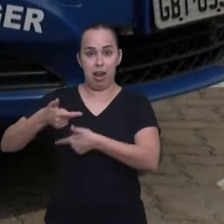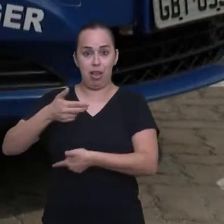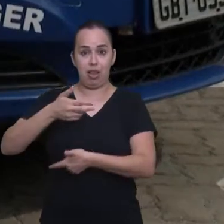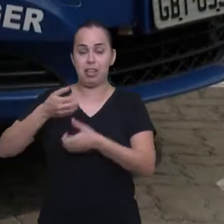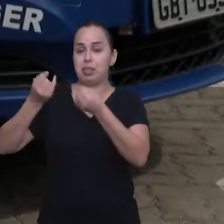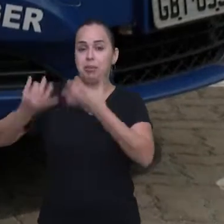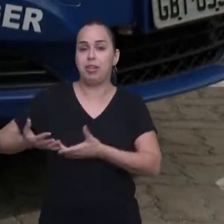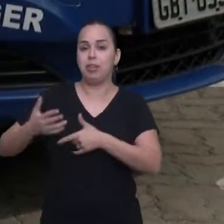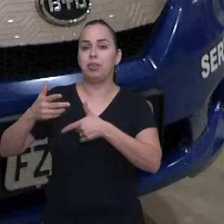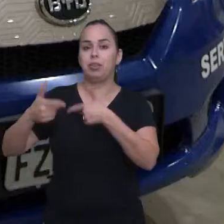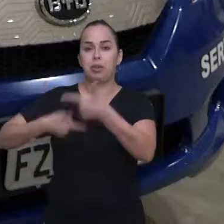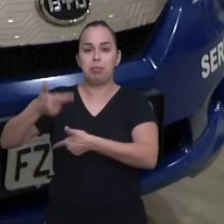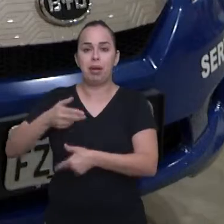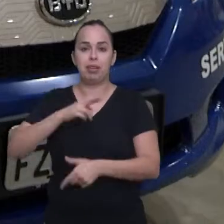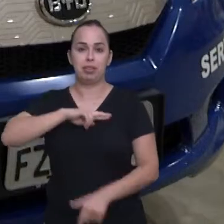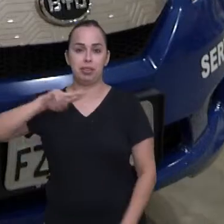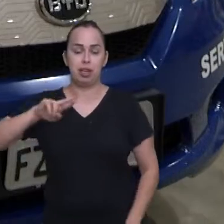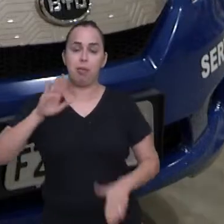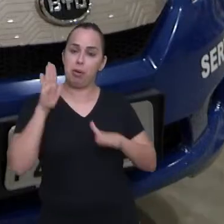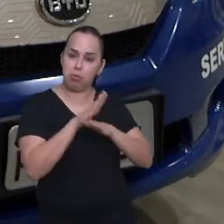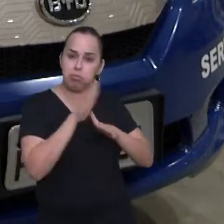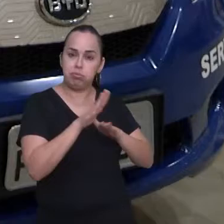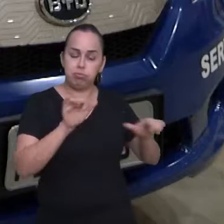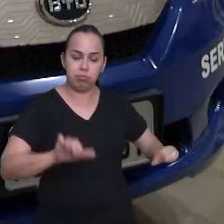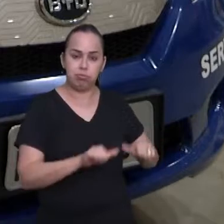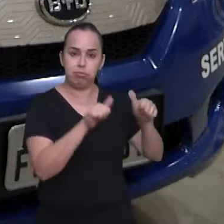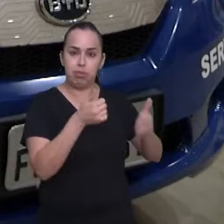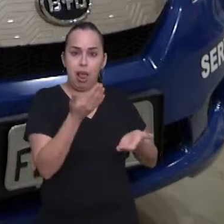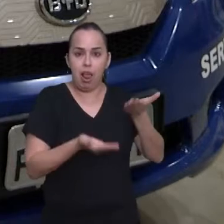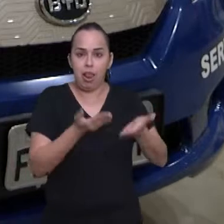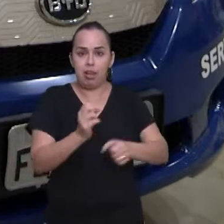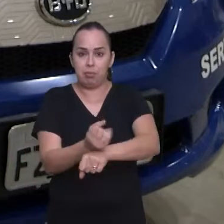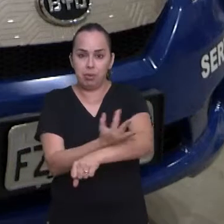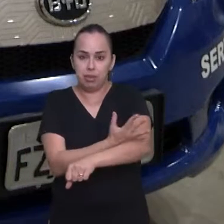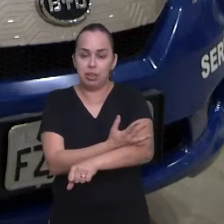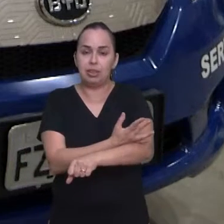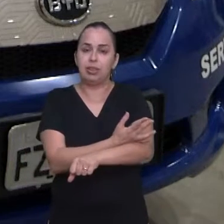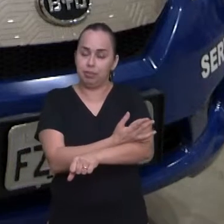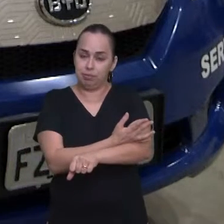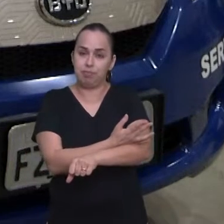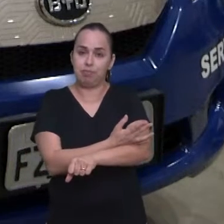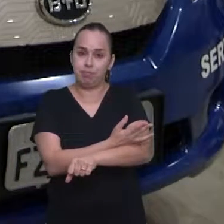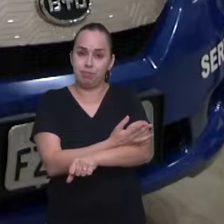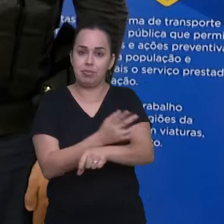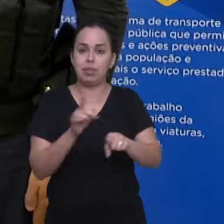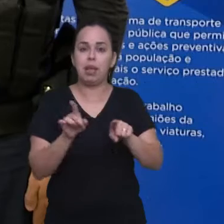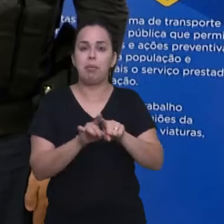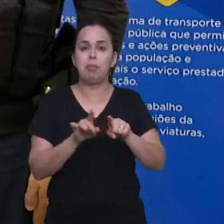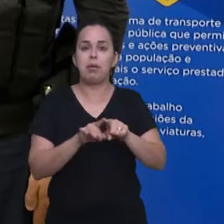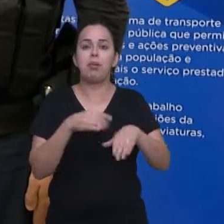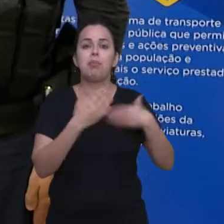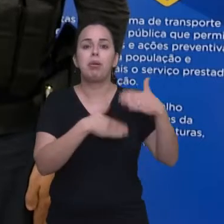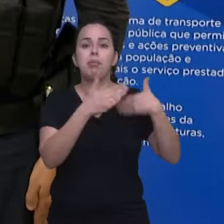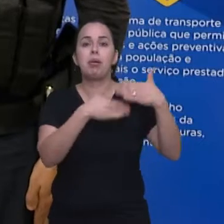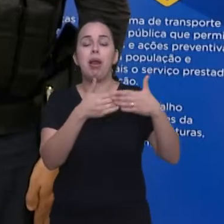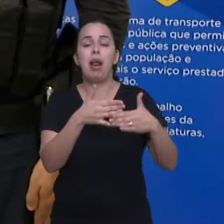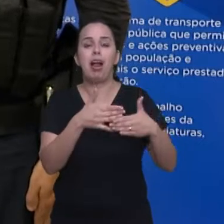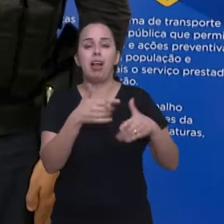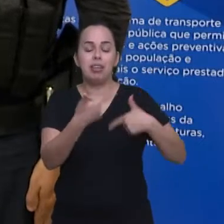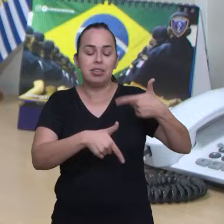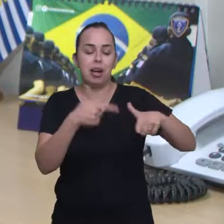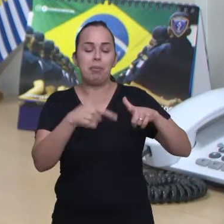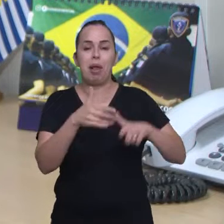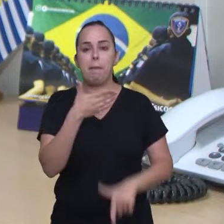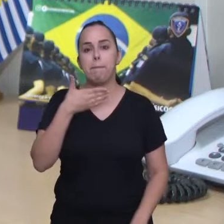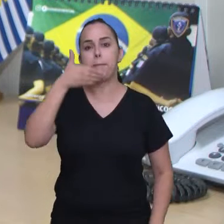aos agentes da GCM pode ajudar esses profissionais a terem equilíbrio emocional durante as operações e desenvolverem melhor o